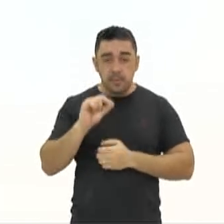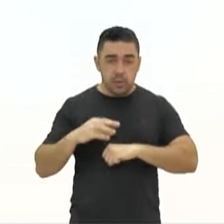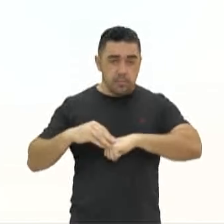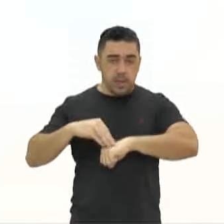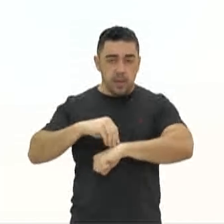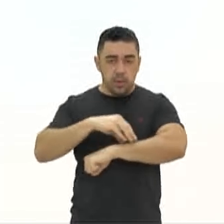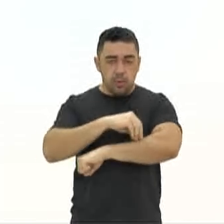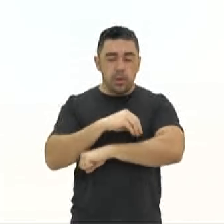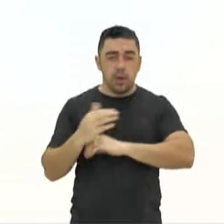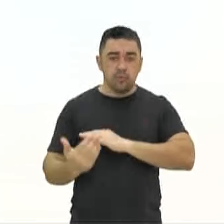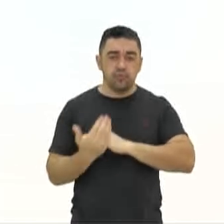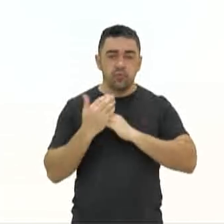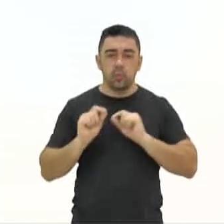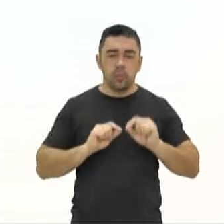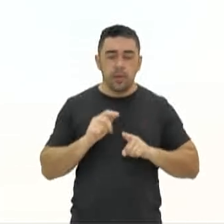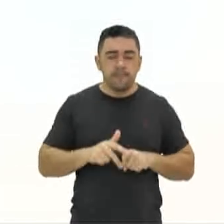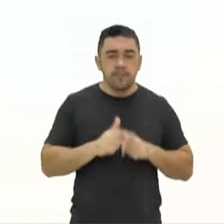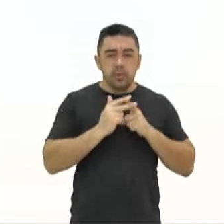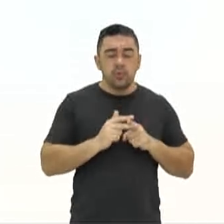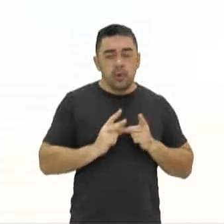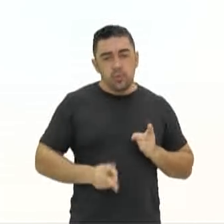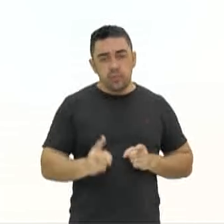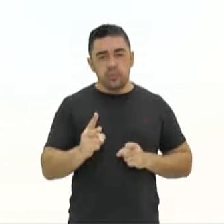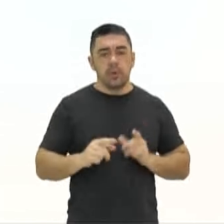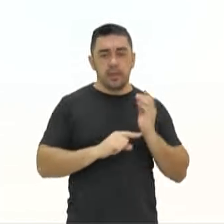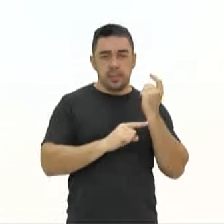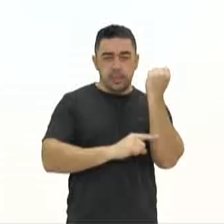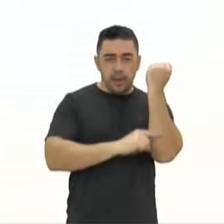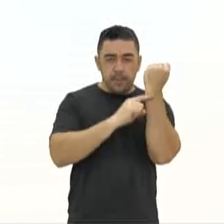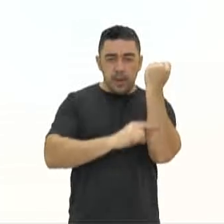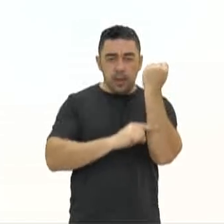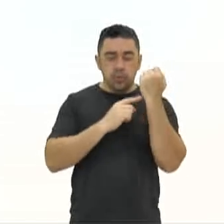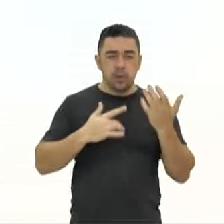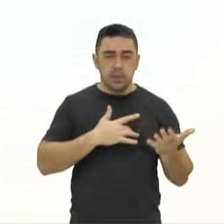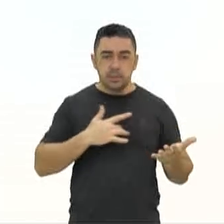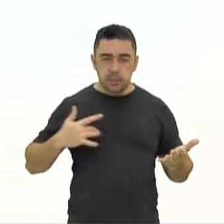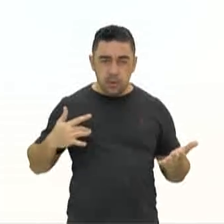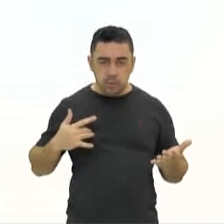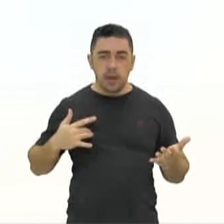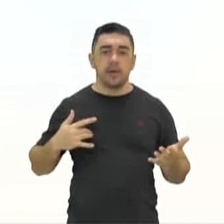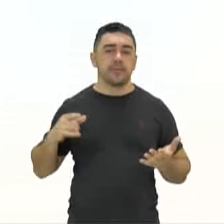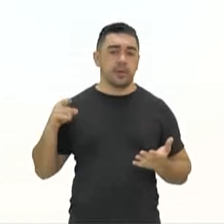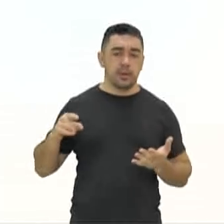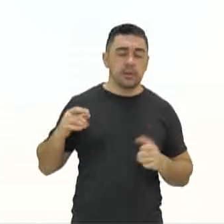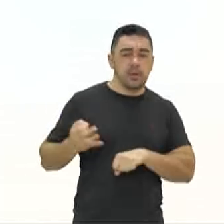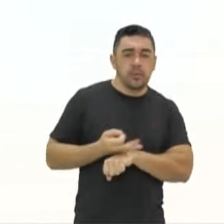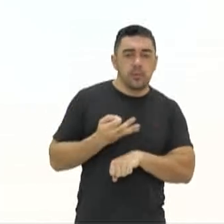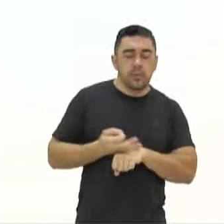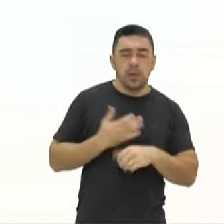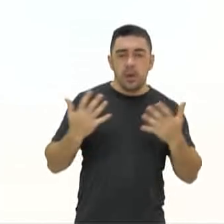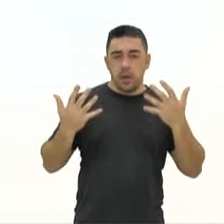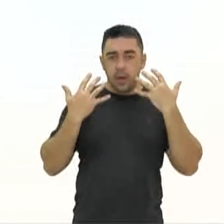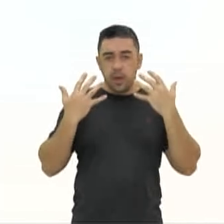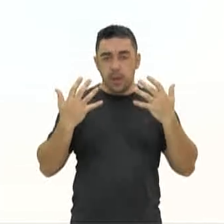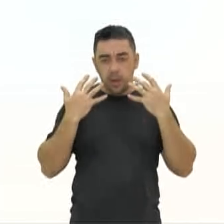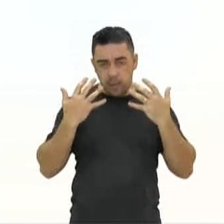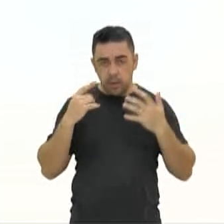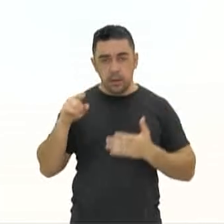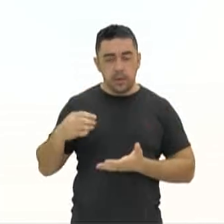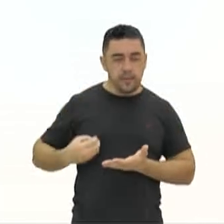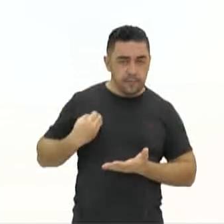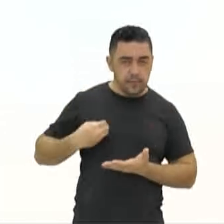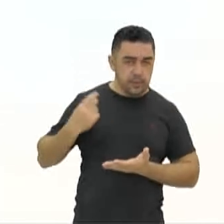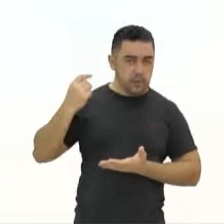teria favorecido a manutenção de uma temperatura corporal saudável nos trópicos castigados por um calor sufocante, em que viviam os